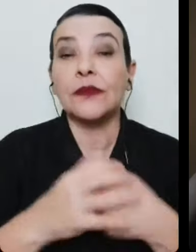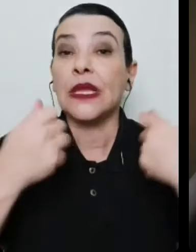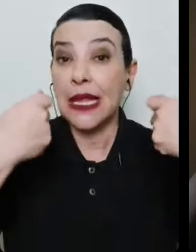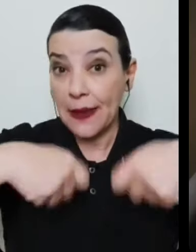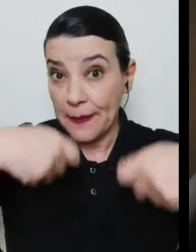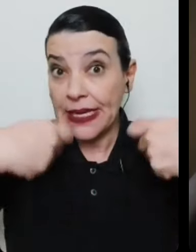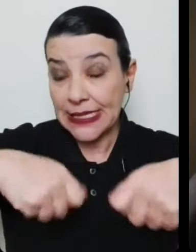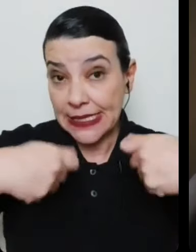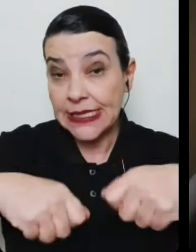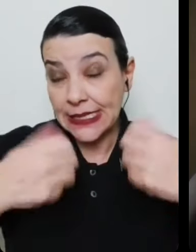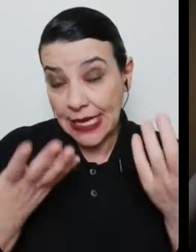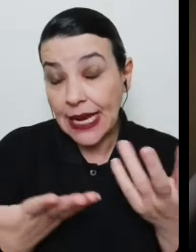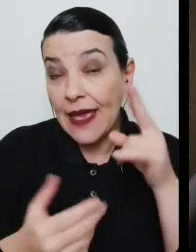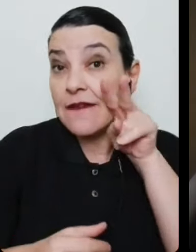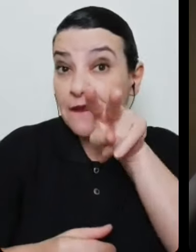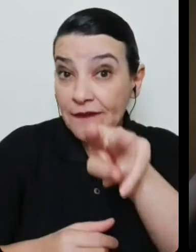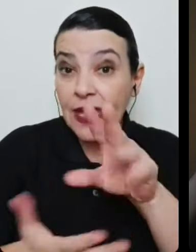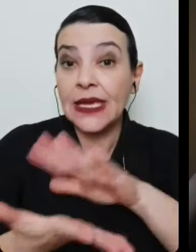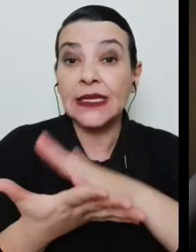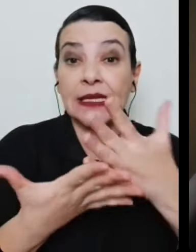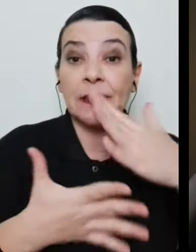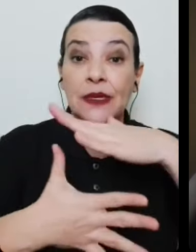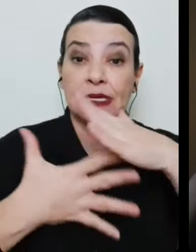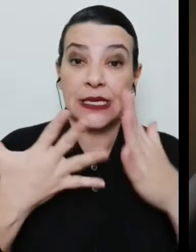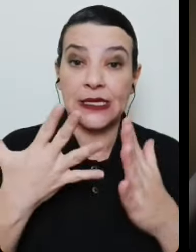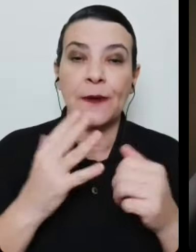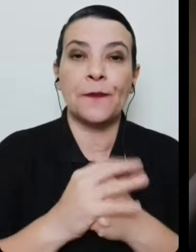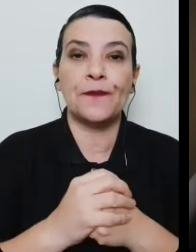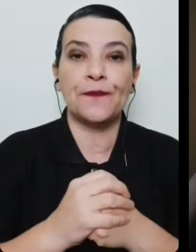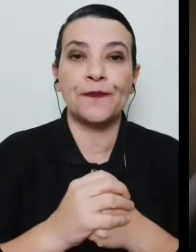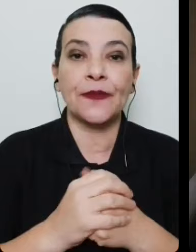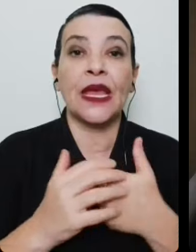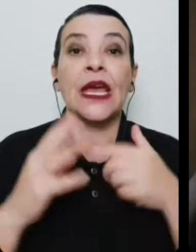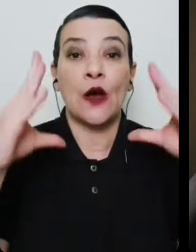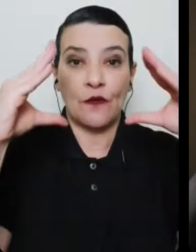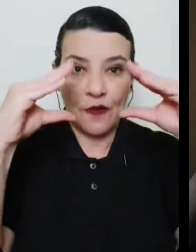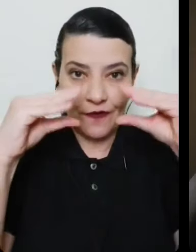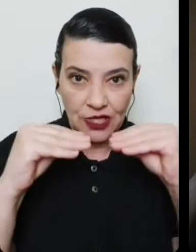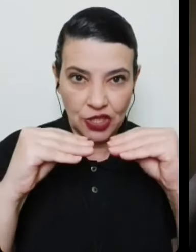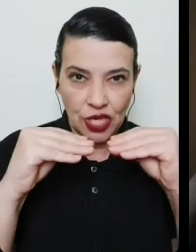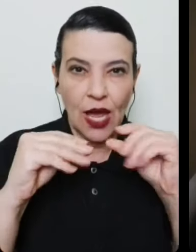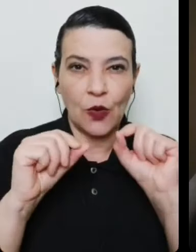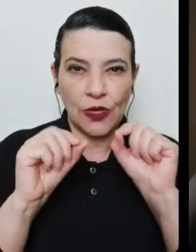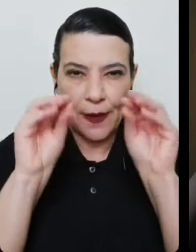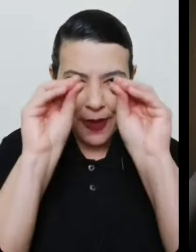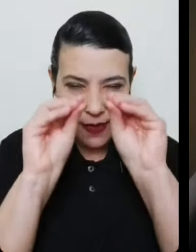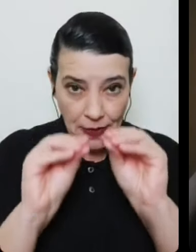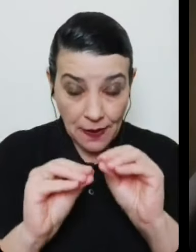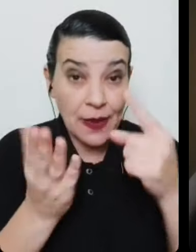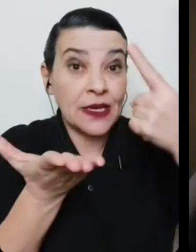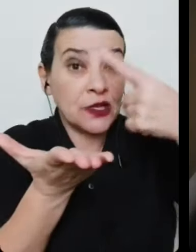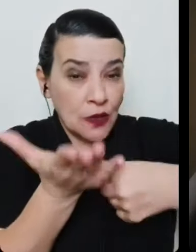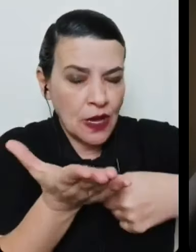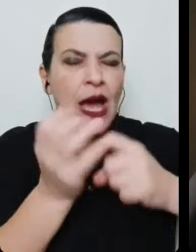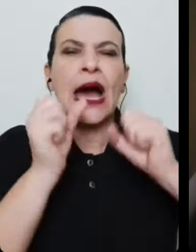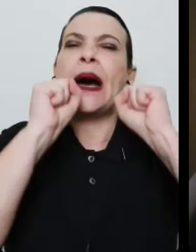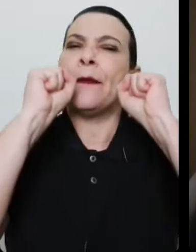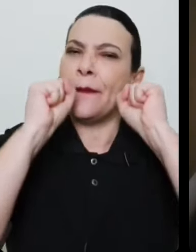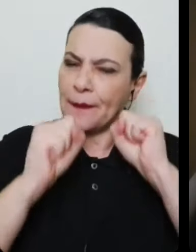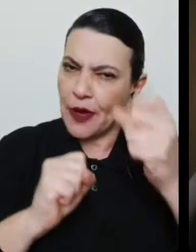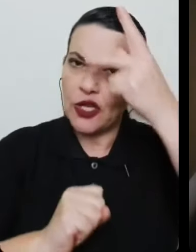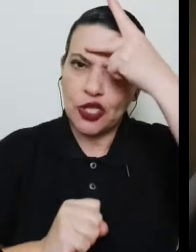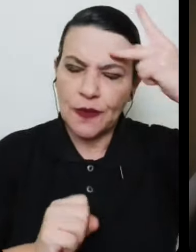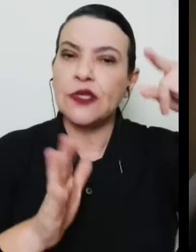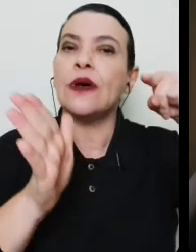vendo a interpretação, né? Então, eu vou fechar aqui os comentários, mas a gente combina assim: as pessoas podem mandar as perguntas,